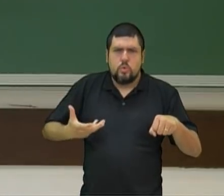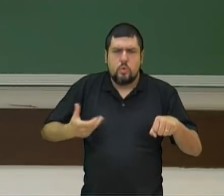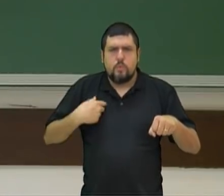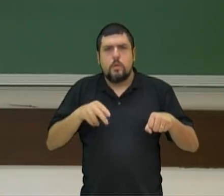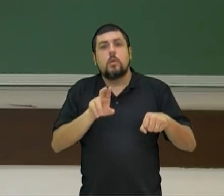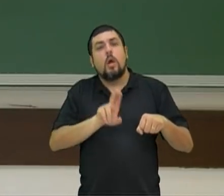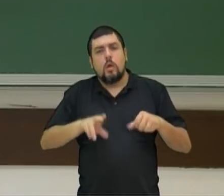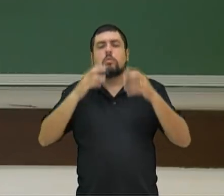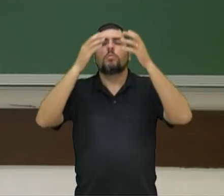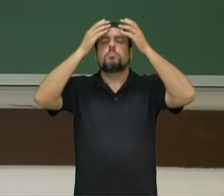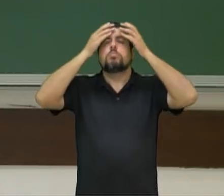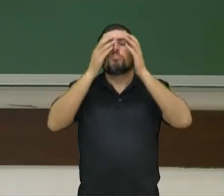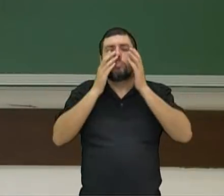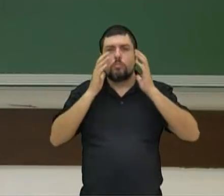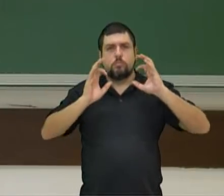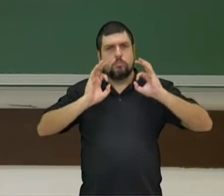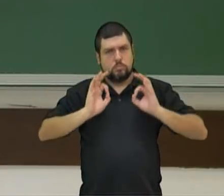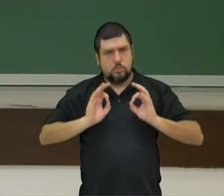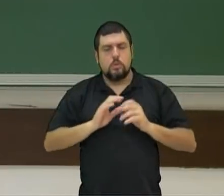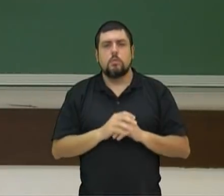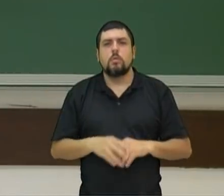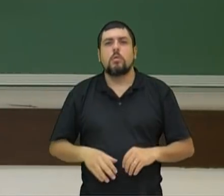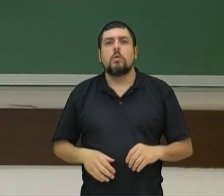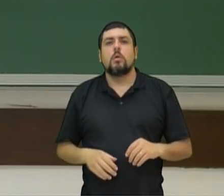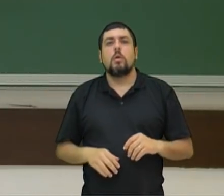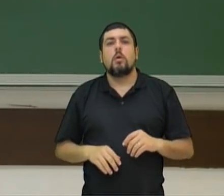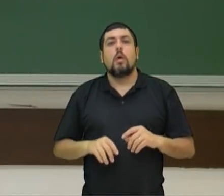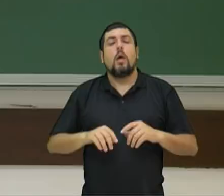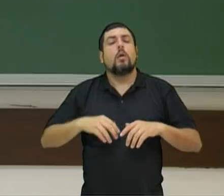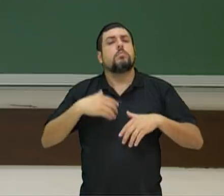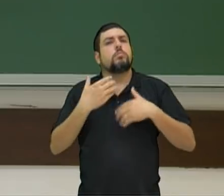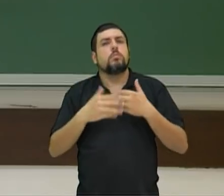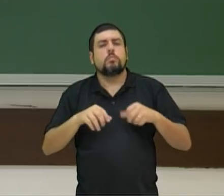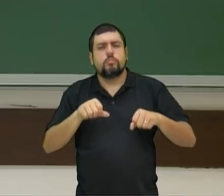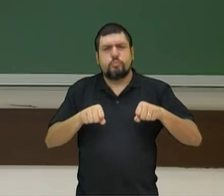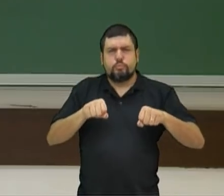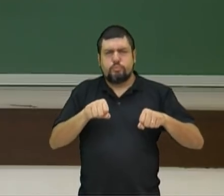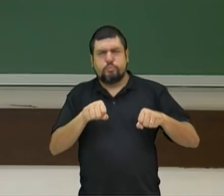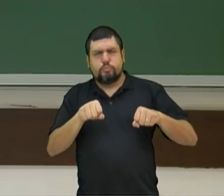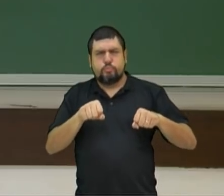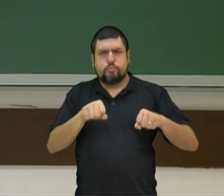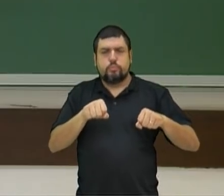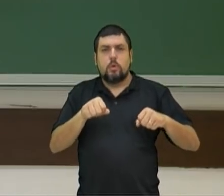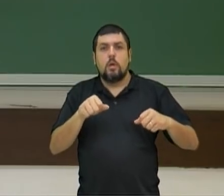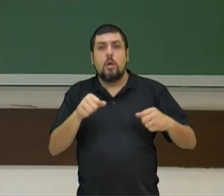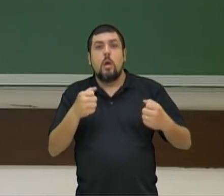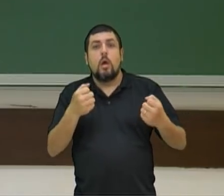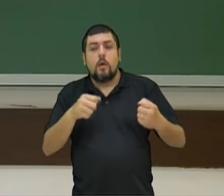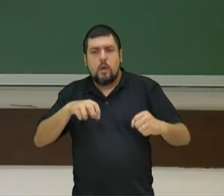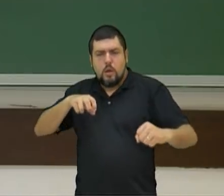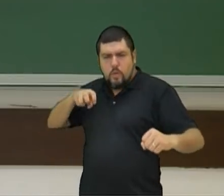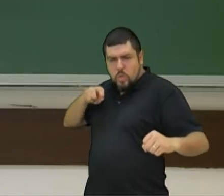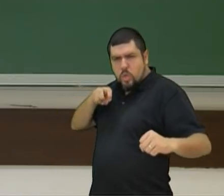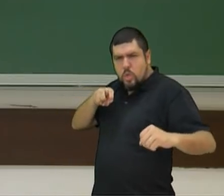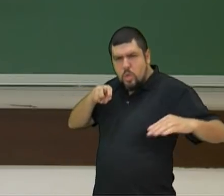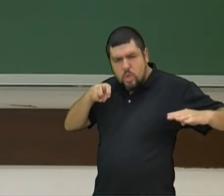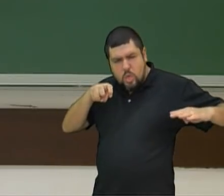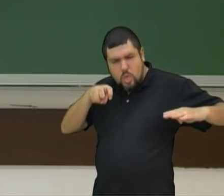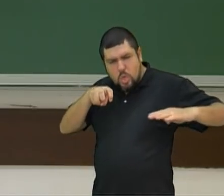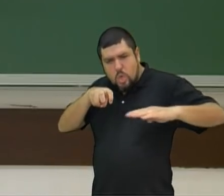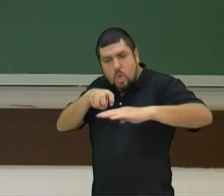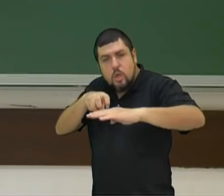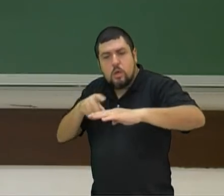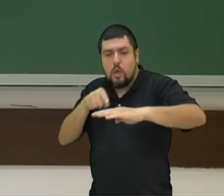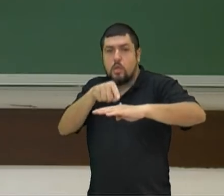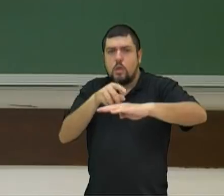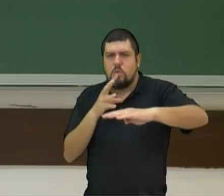seu capacete, tudo correto, e passa um carro, fura um sinal e bate nessa moto.